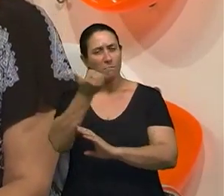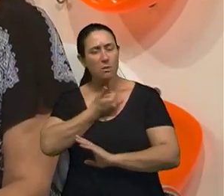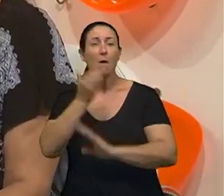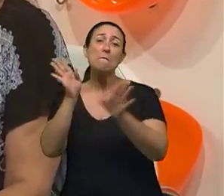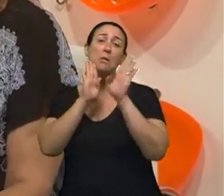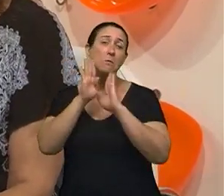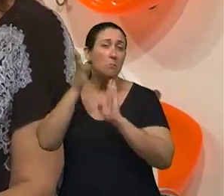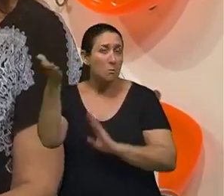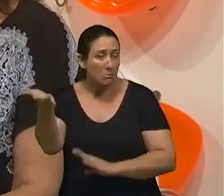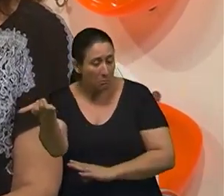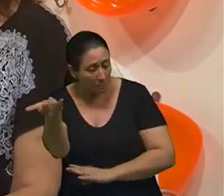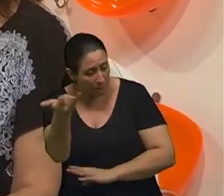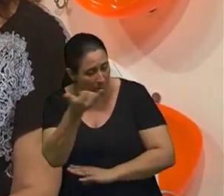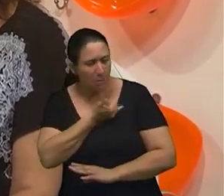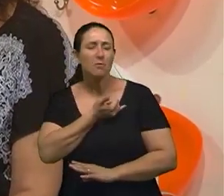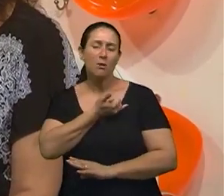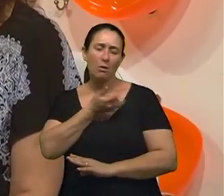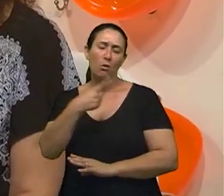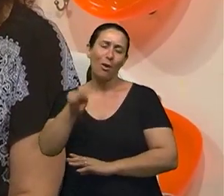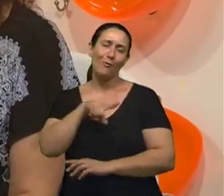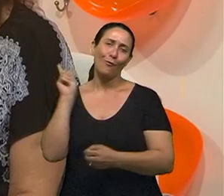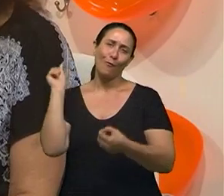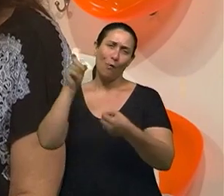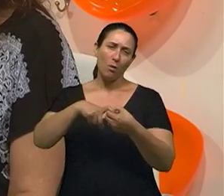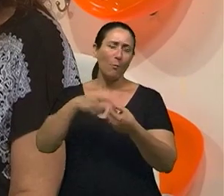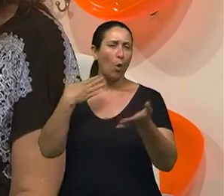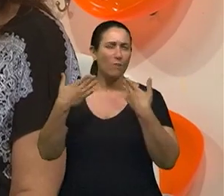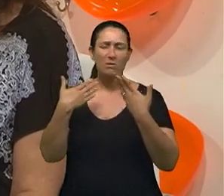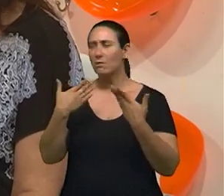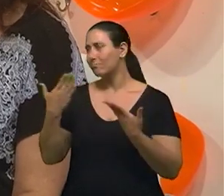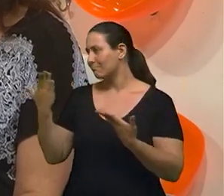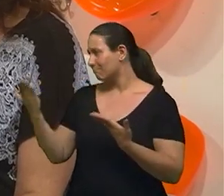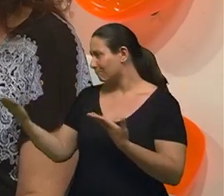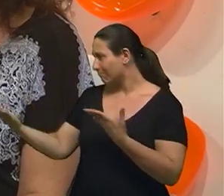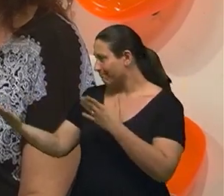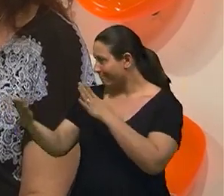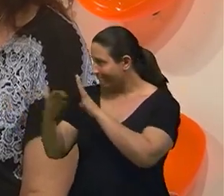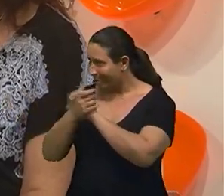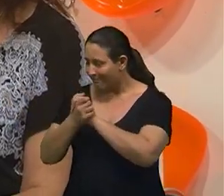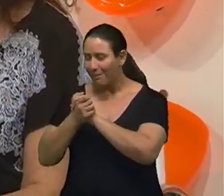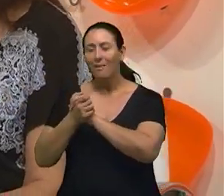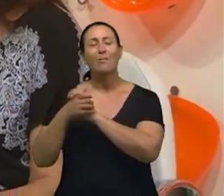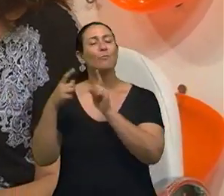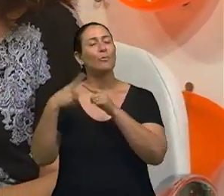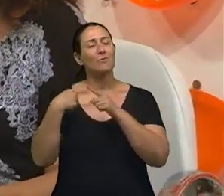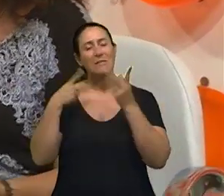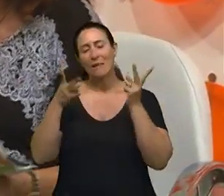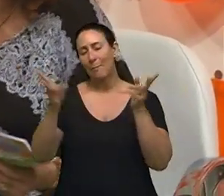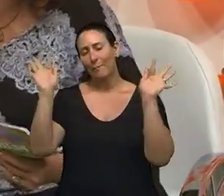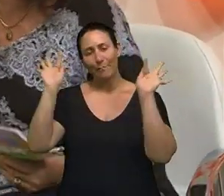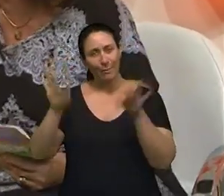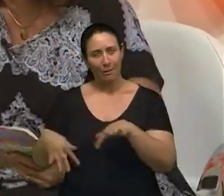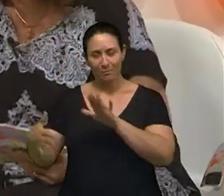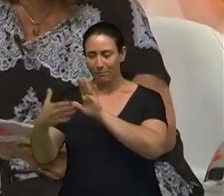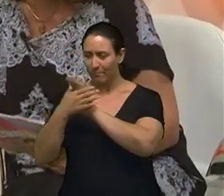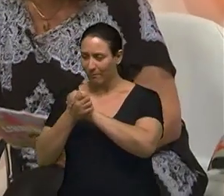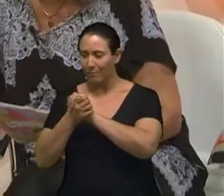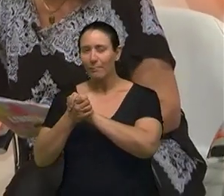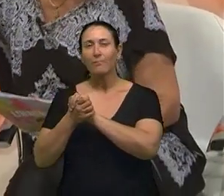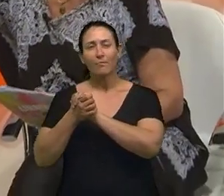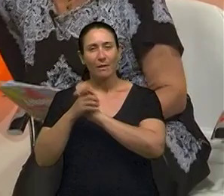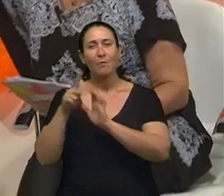Facebook mandar o recadinho que a gente volta a conversar sobre isso Doutora sua mão esquerda porque eu termino sempre de mãos dadas muito obrigada pela sua